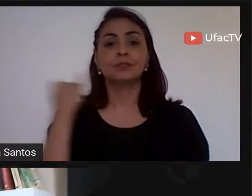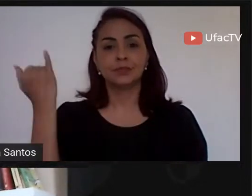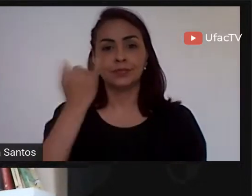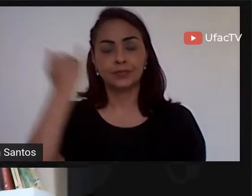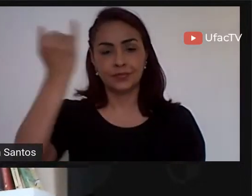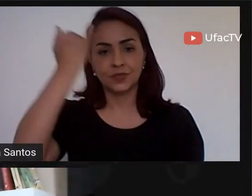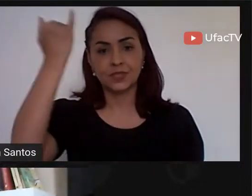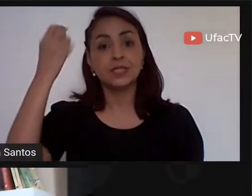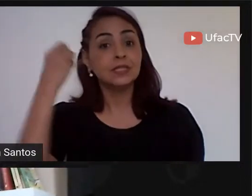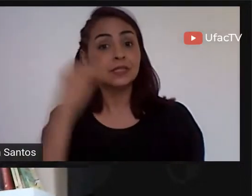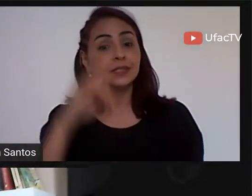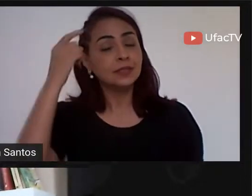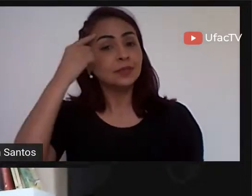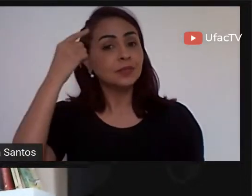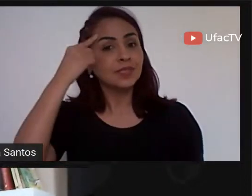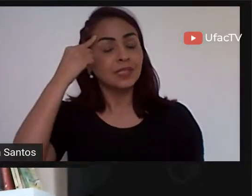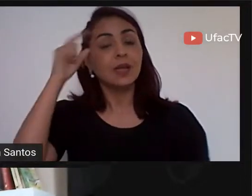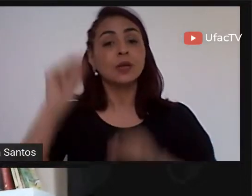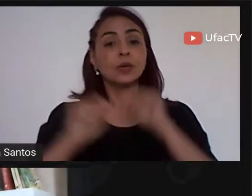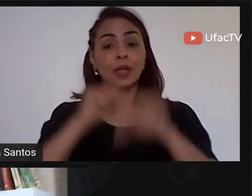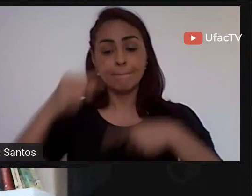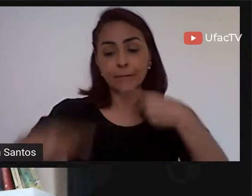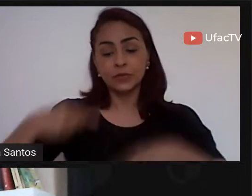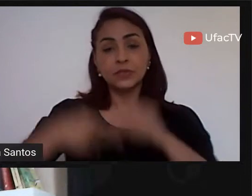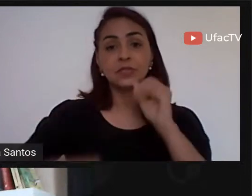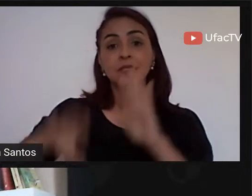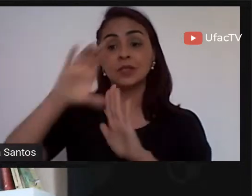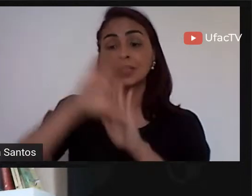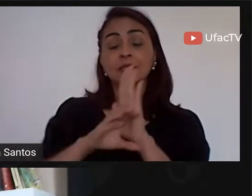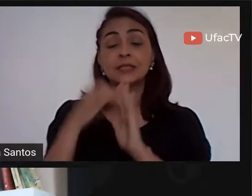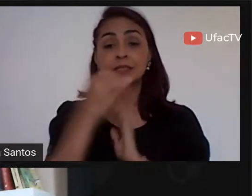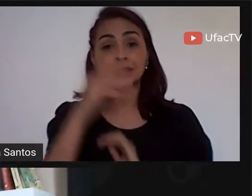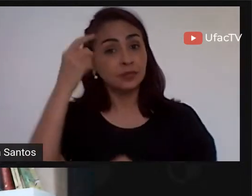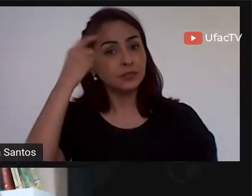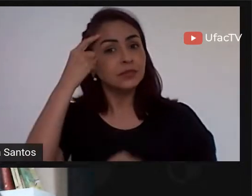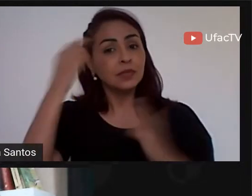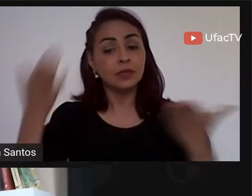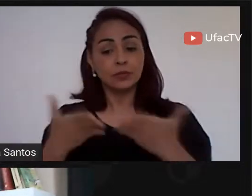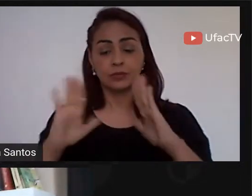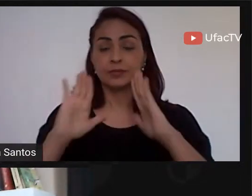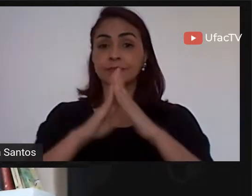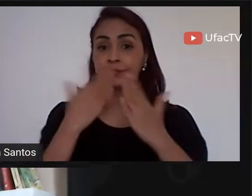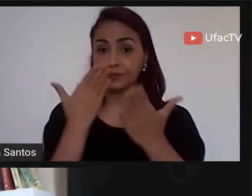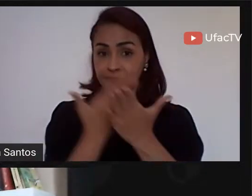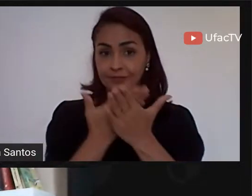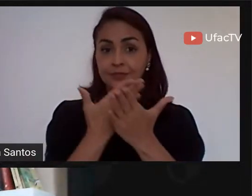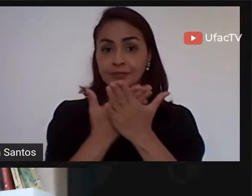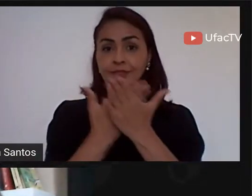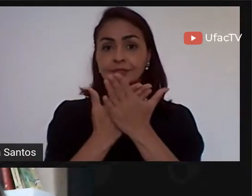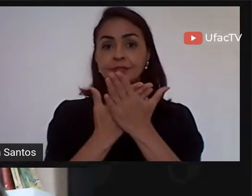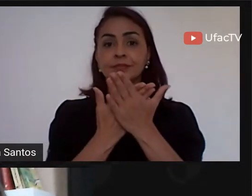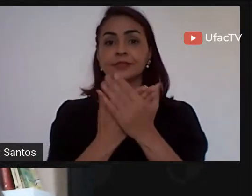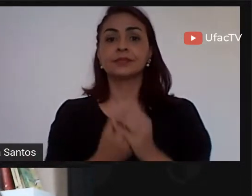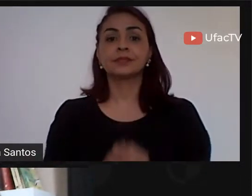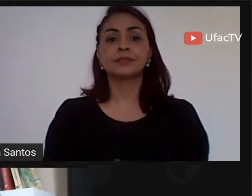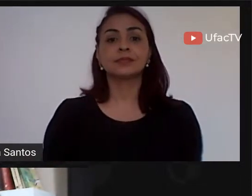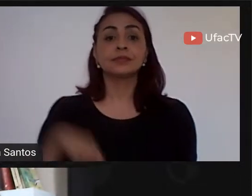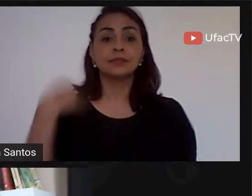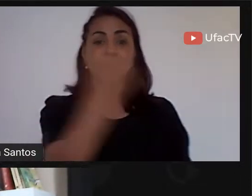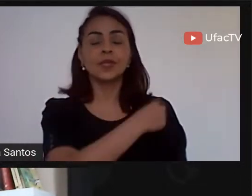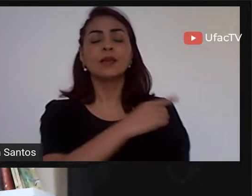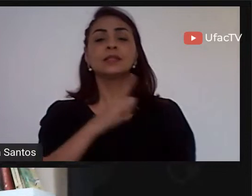a gente tem hoje, pensando, por exemplo, na escola, né, deslocando agora para a escola, nós temos